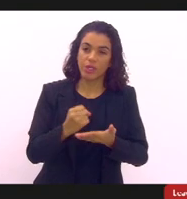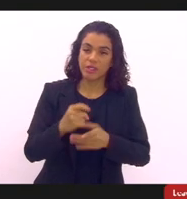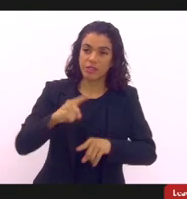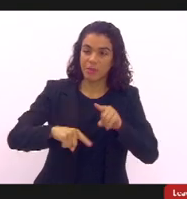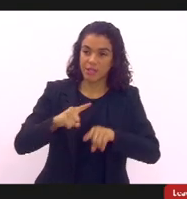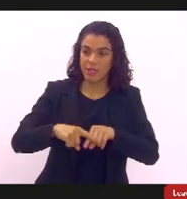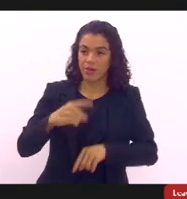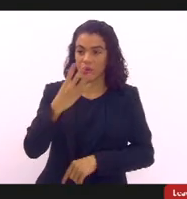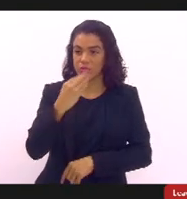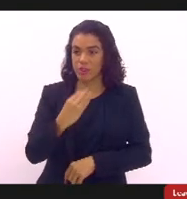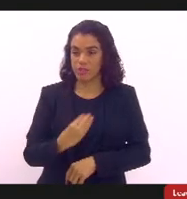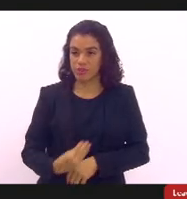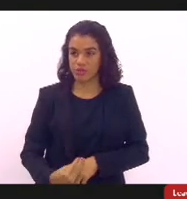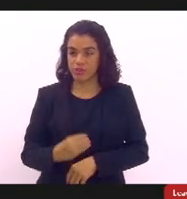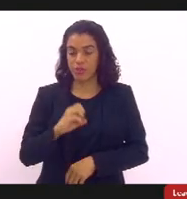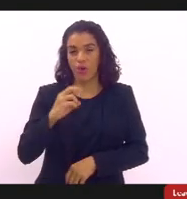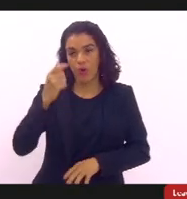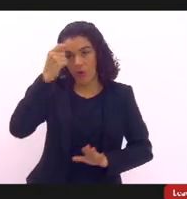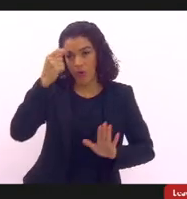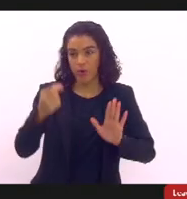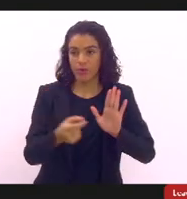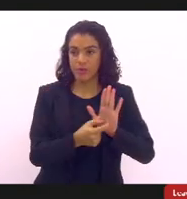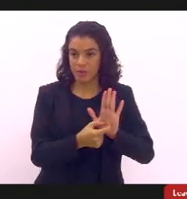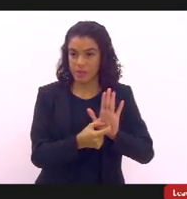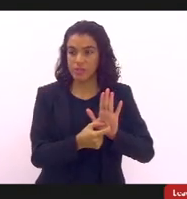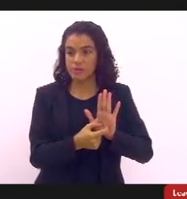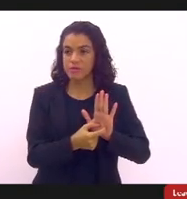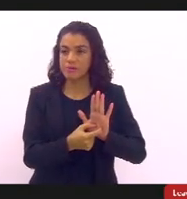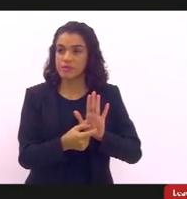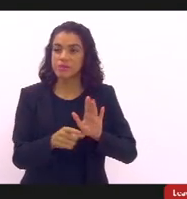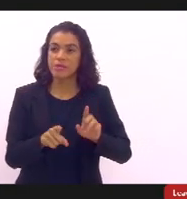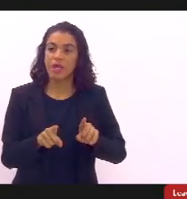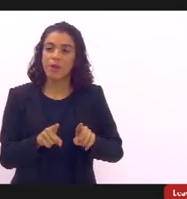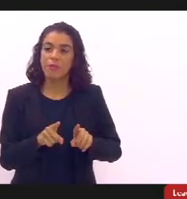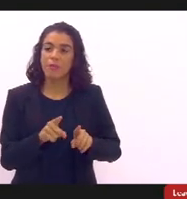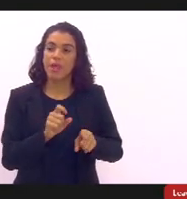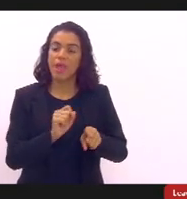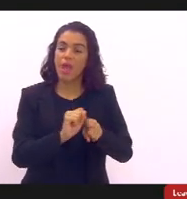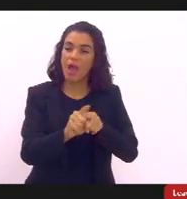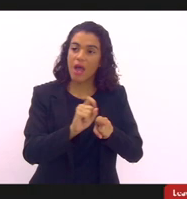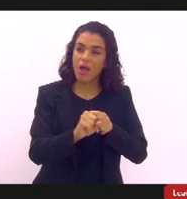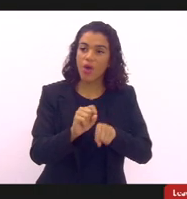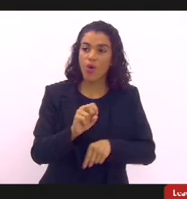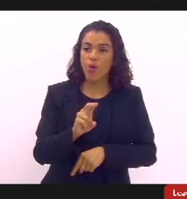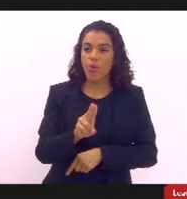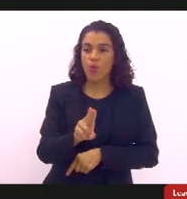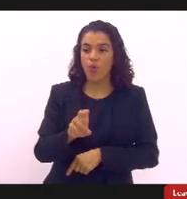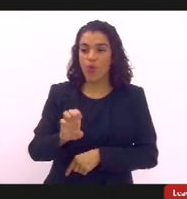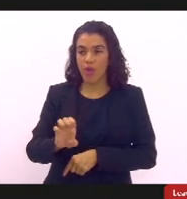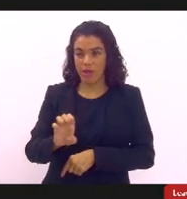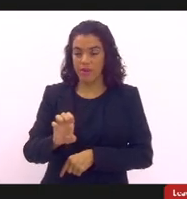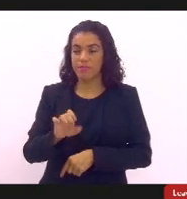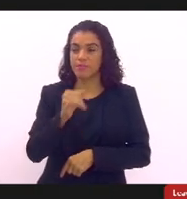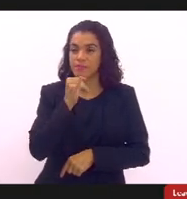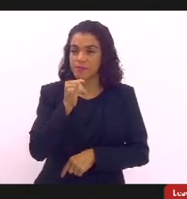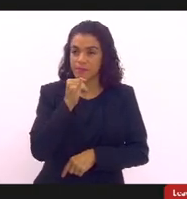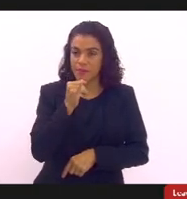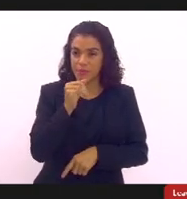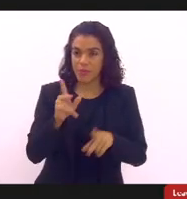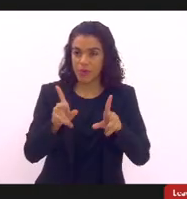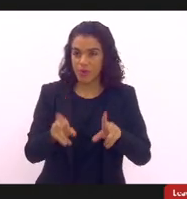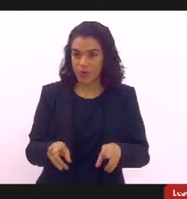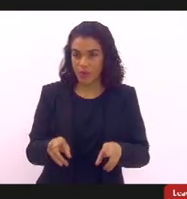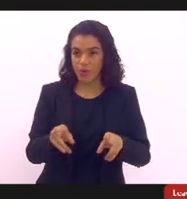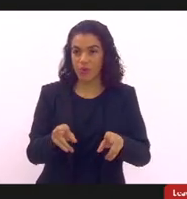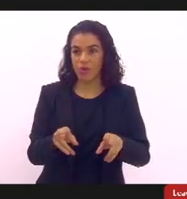com a inteligência artificial. Isso está previsto, locação, inclusive, não é uma coisa impossível, como foi aventado